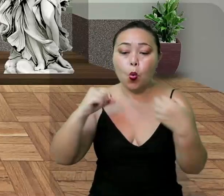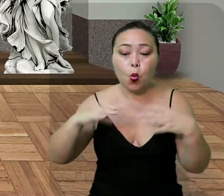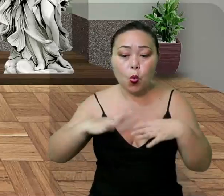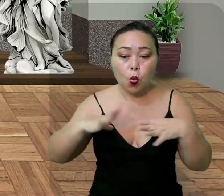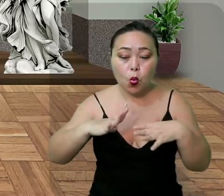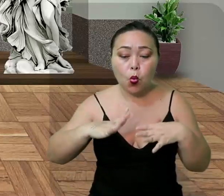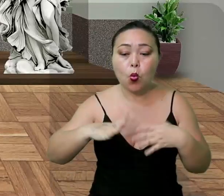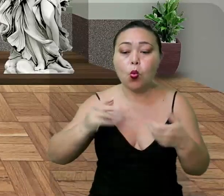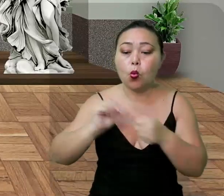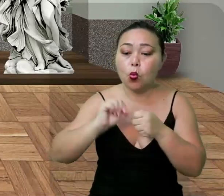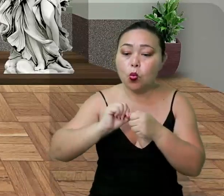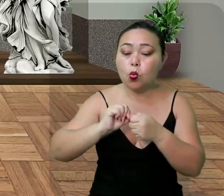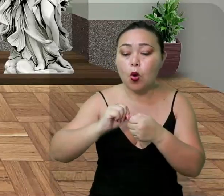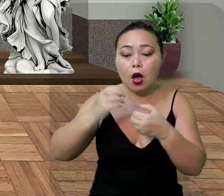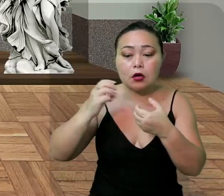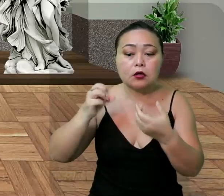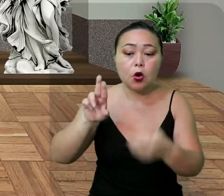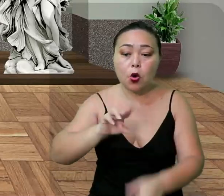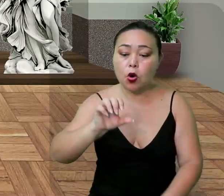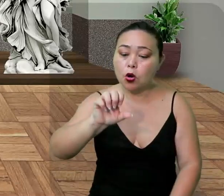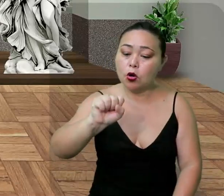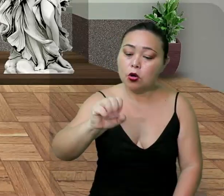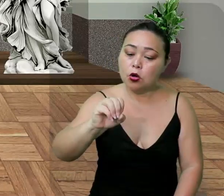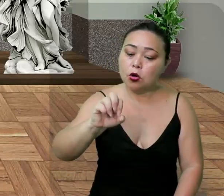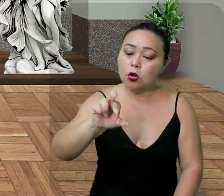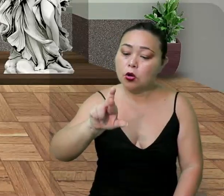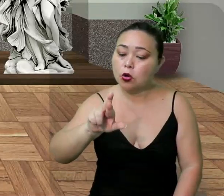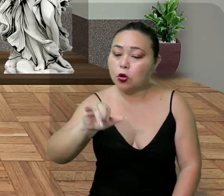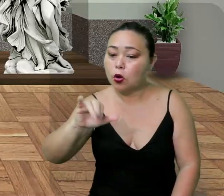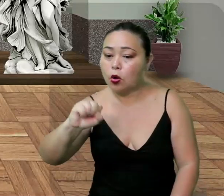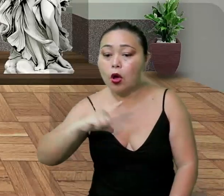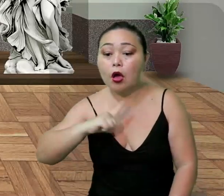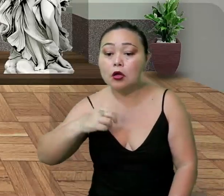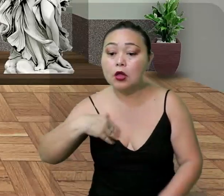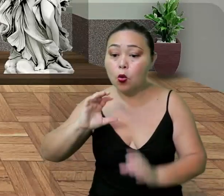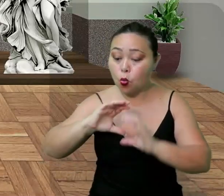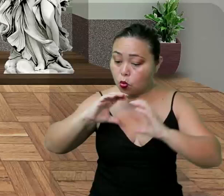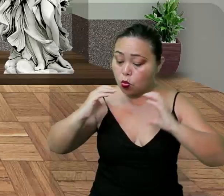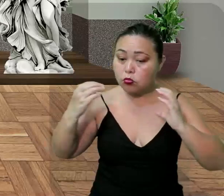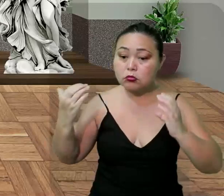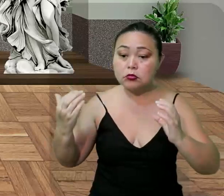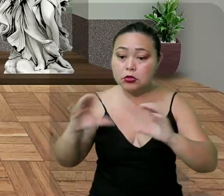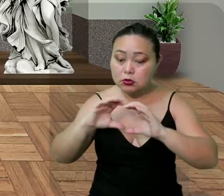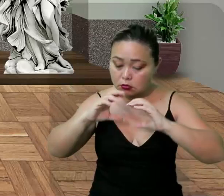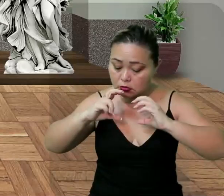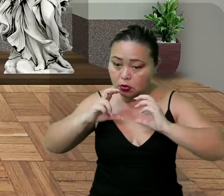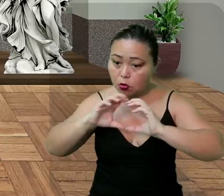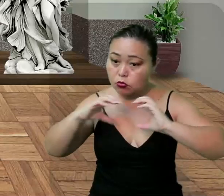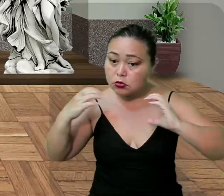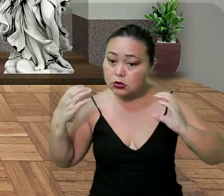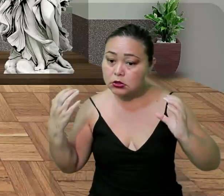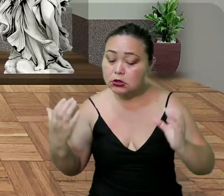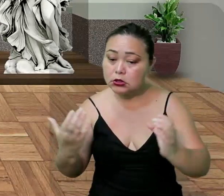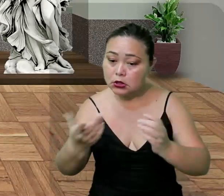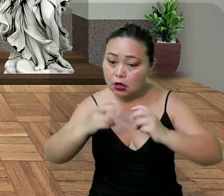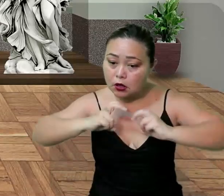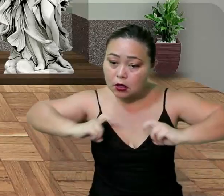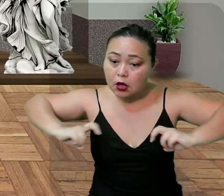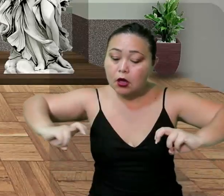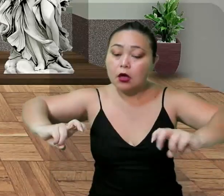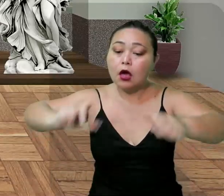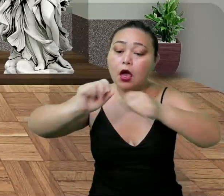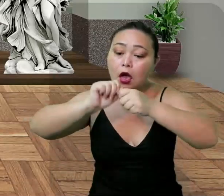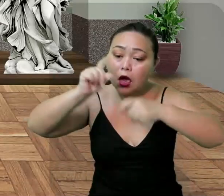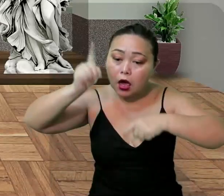Grosso, nossa, existe inclusive um conselho da sociedade que vistoria o dinheiro